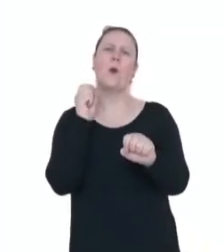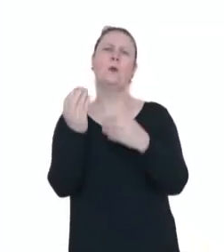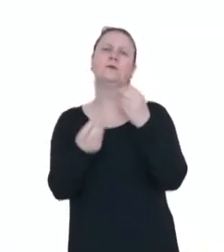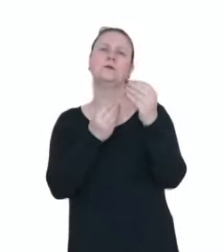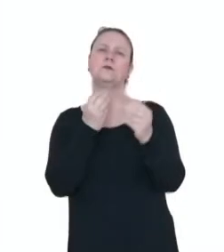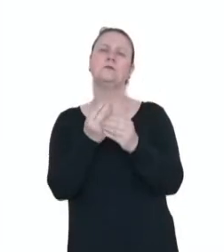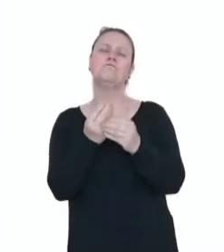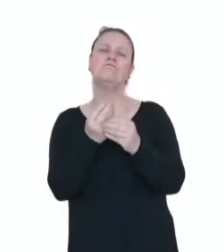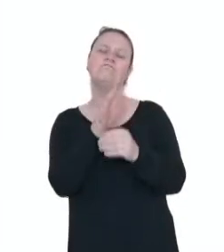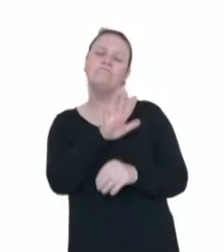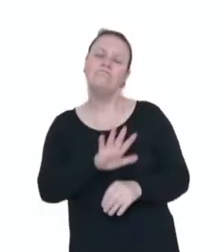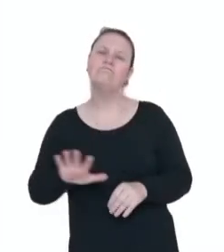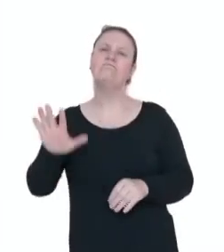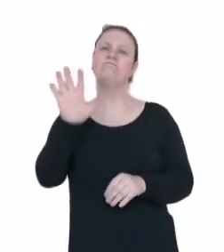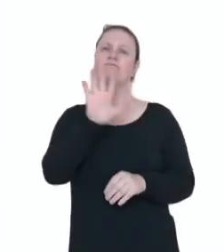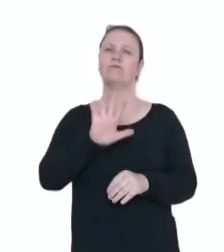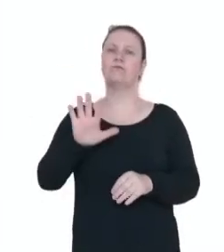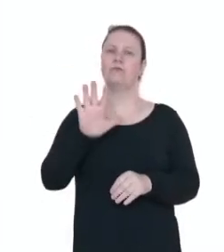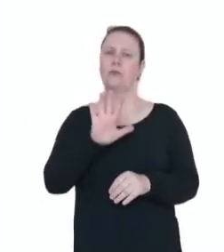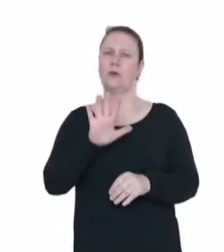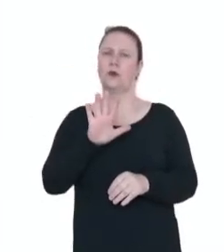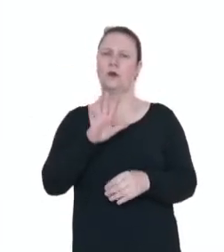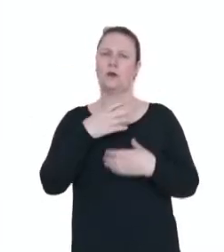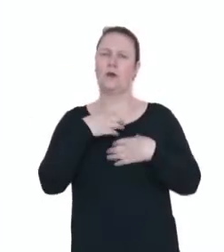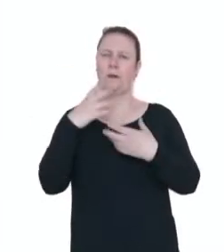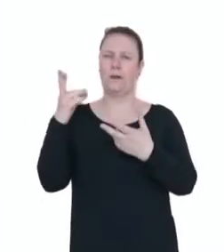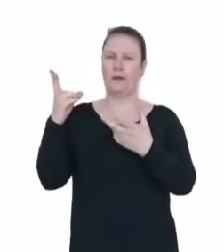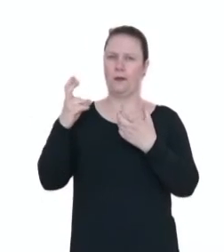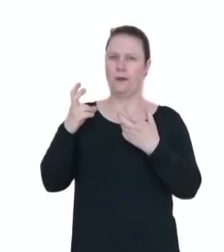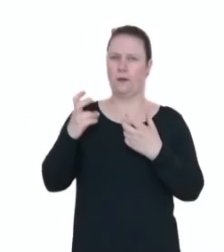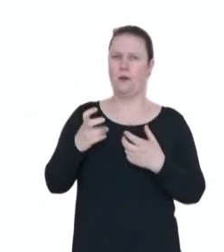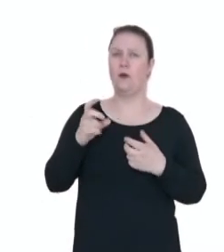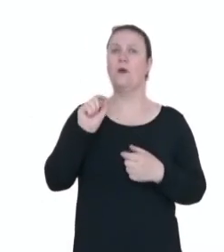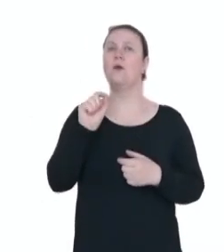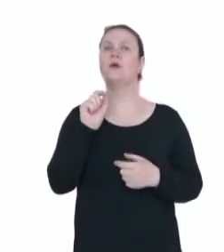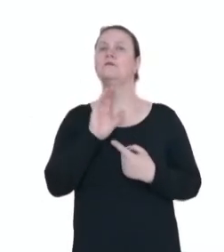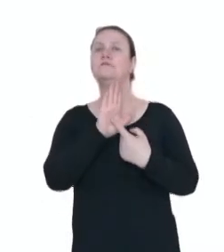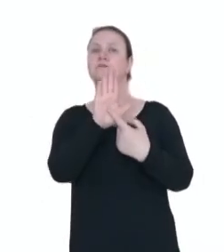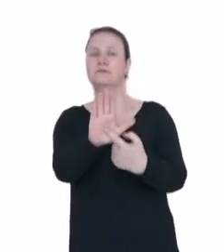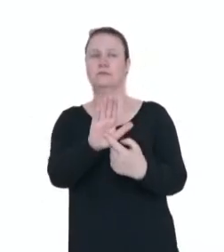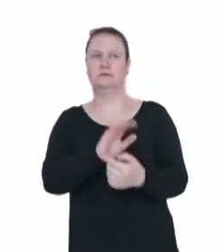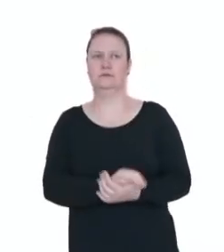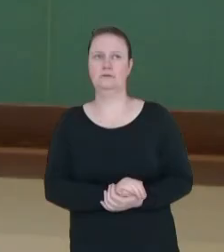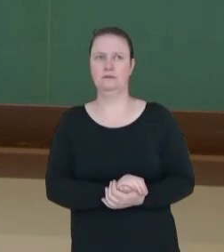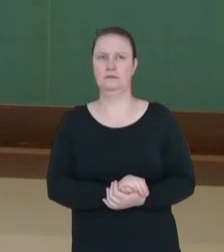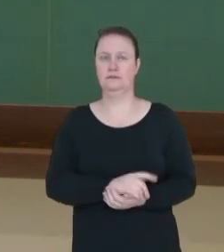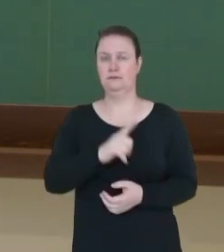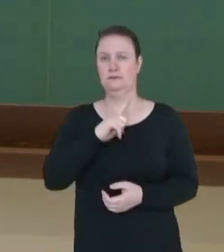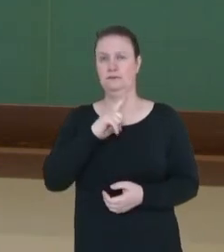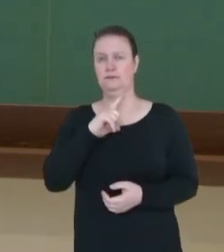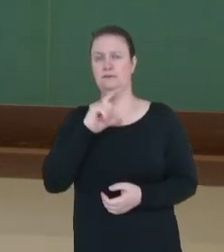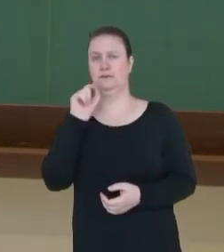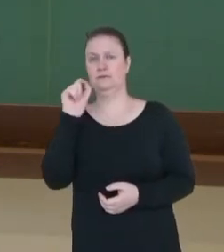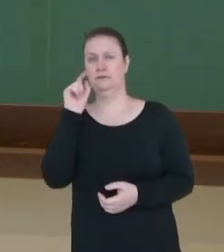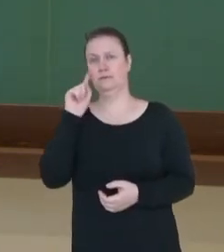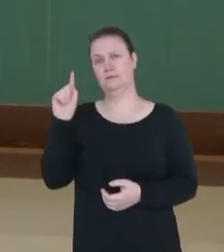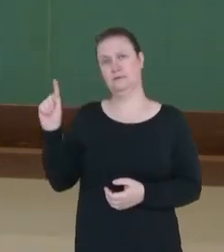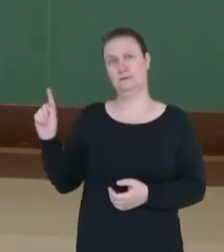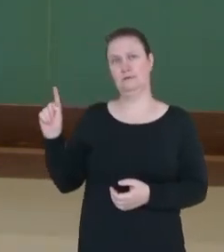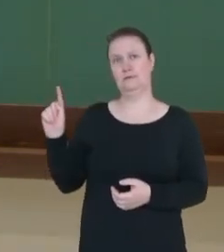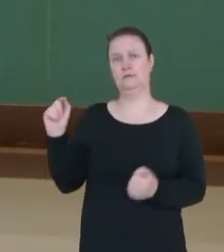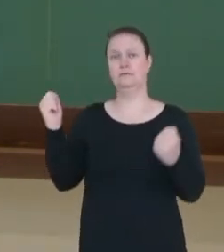e fundamenta a função metalinguística da linguagem. Que figura é essa? Então, a figura retórica em questão aqui